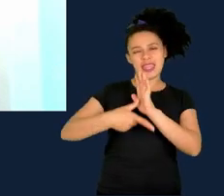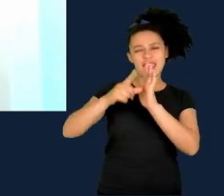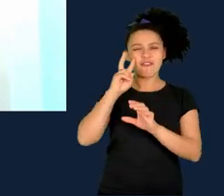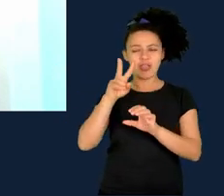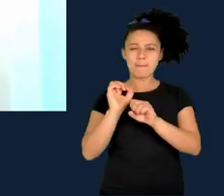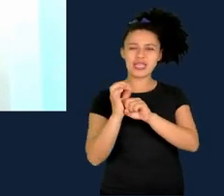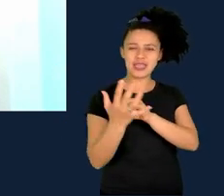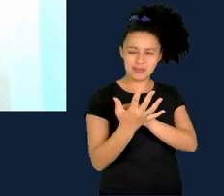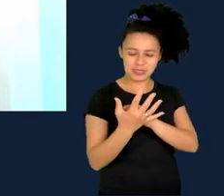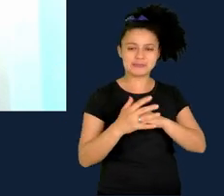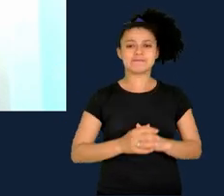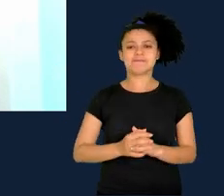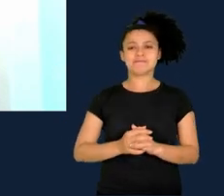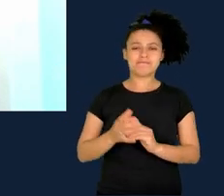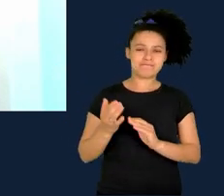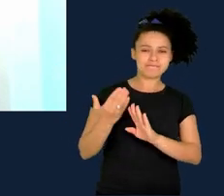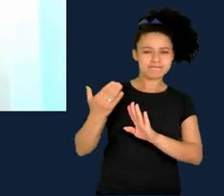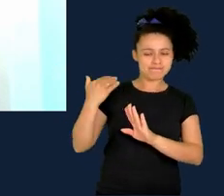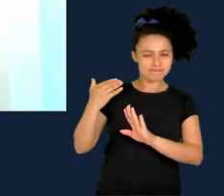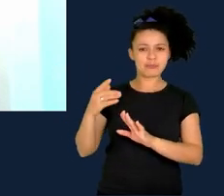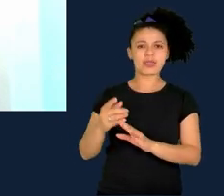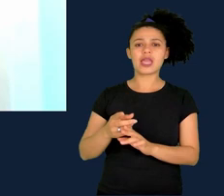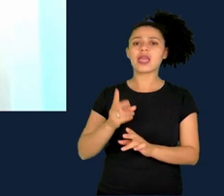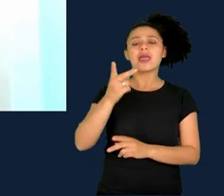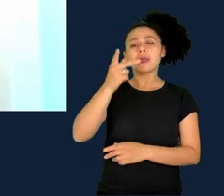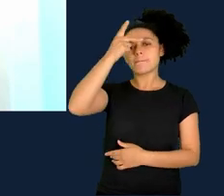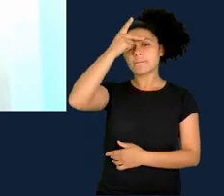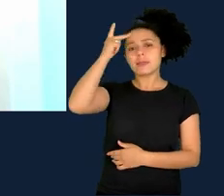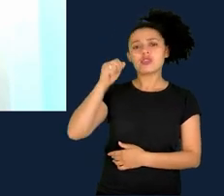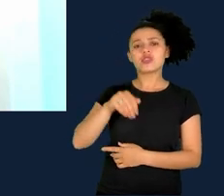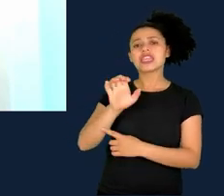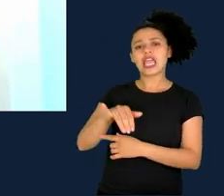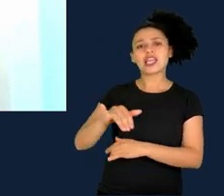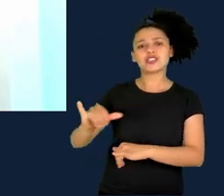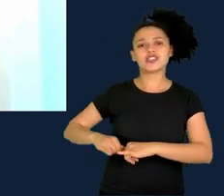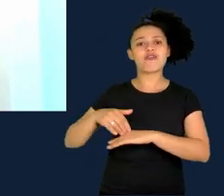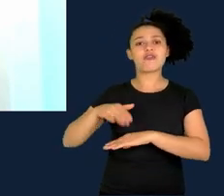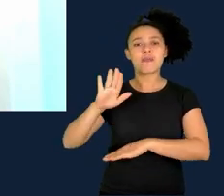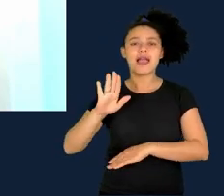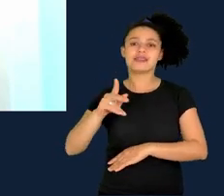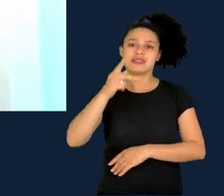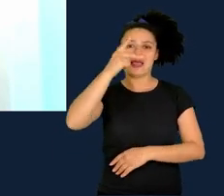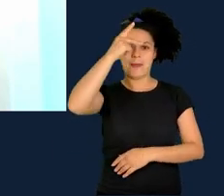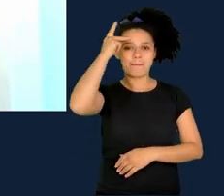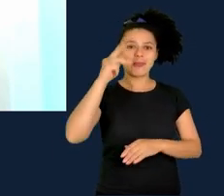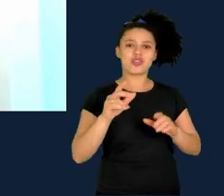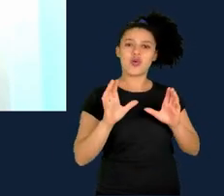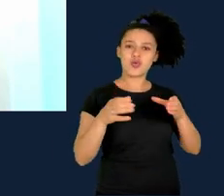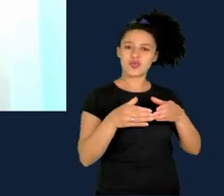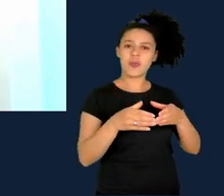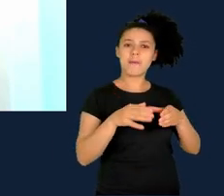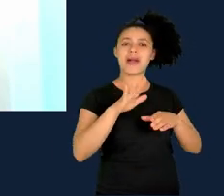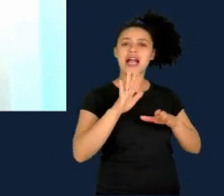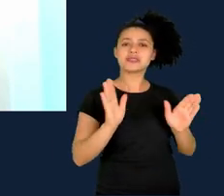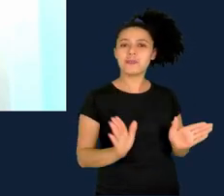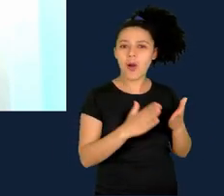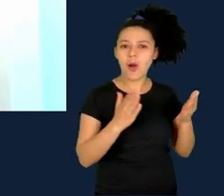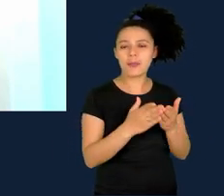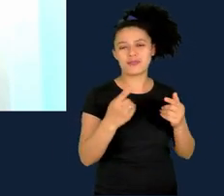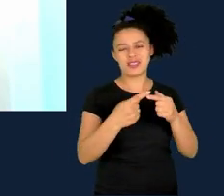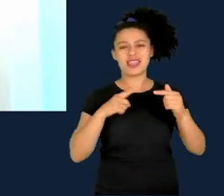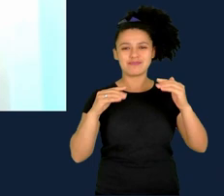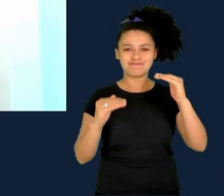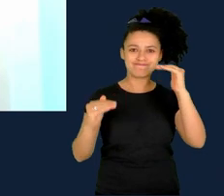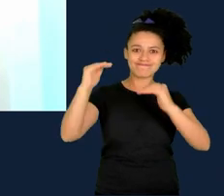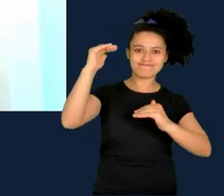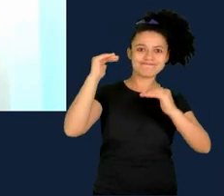são os mais vulneráveis sofrem mais, e na mudança climática não deixa de ser diferente.